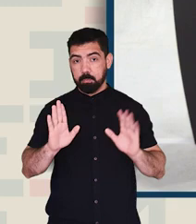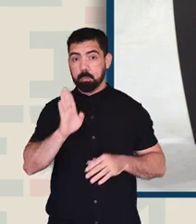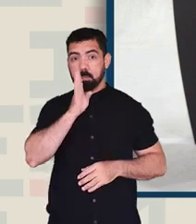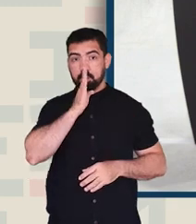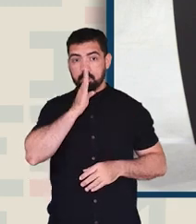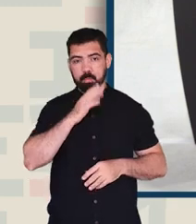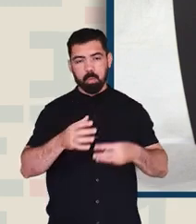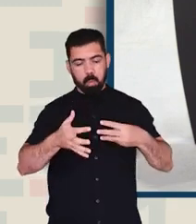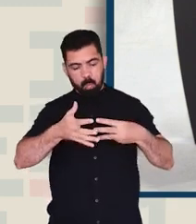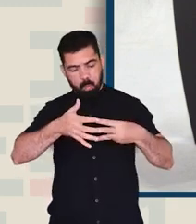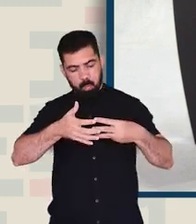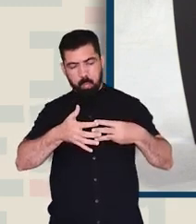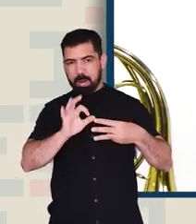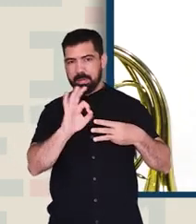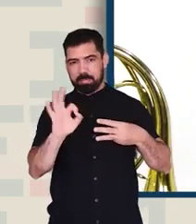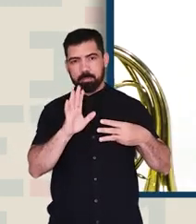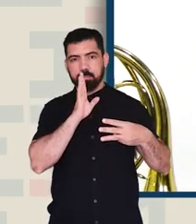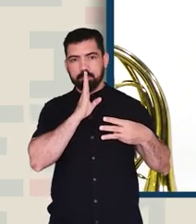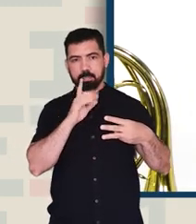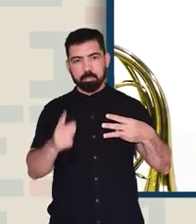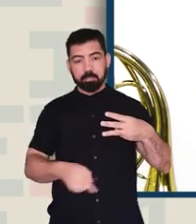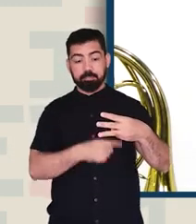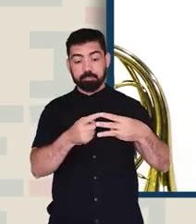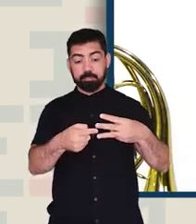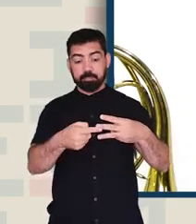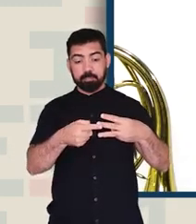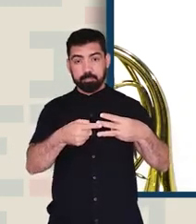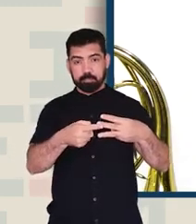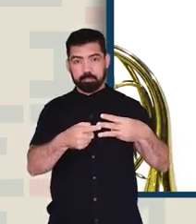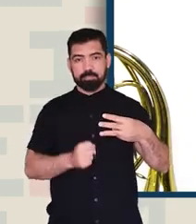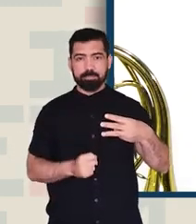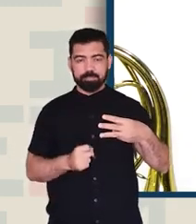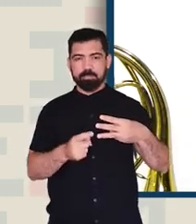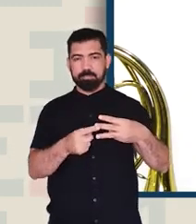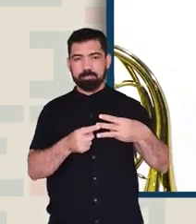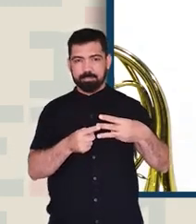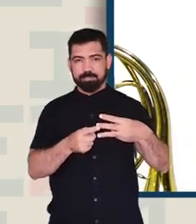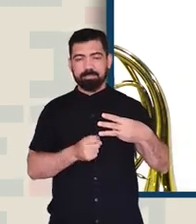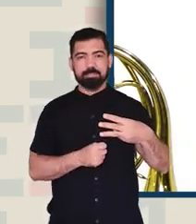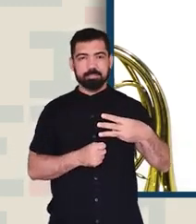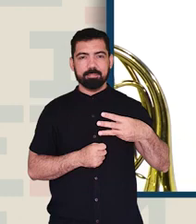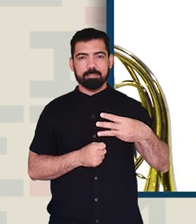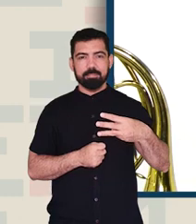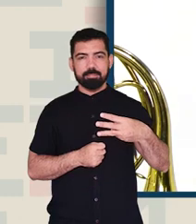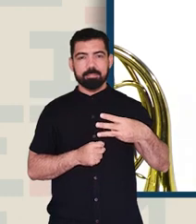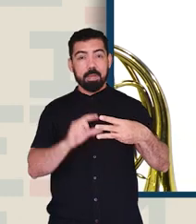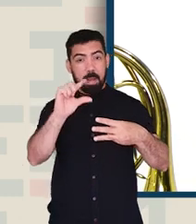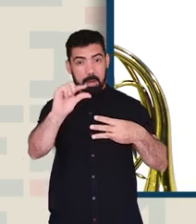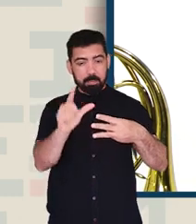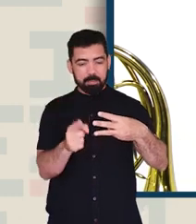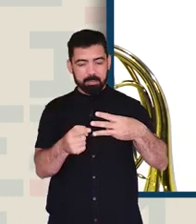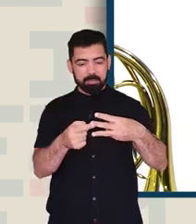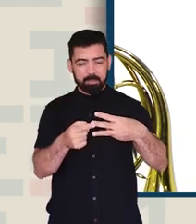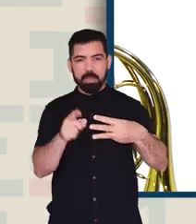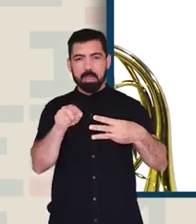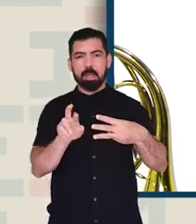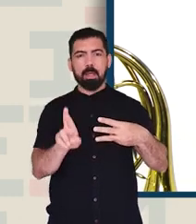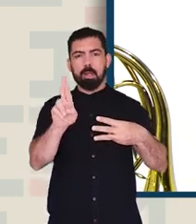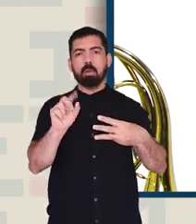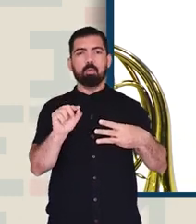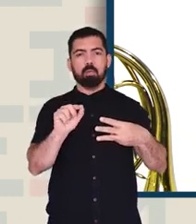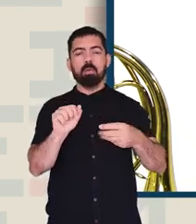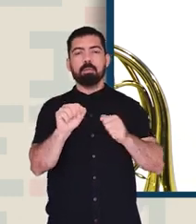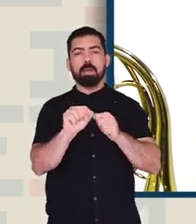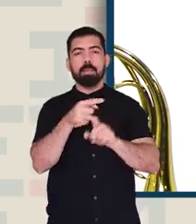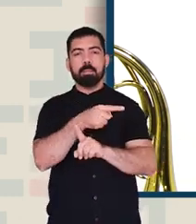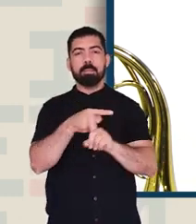Isso sem acionar nenhuma das bombas. Quando eu aciono a bomba do meio, eu estou acionando essa pequenininha aqui, ela é